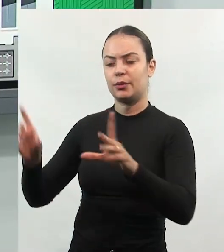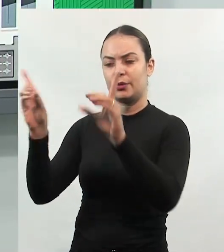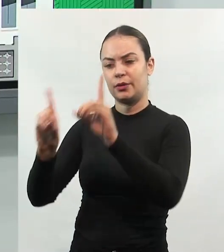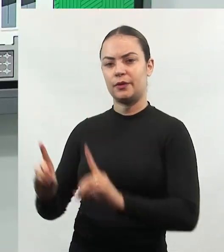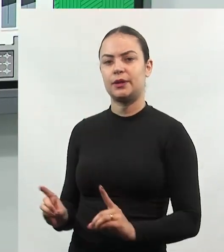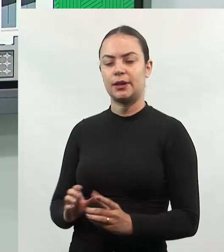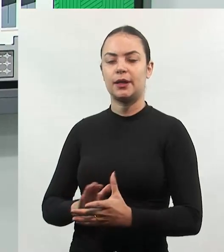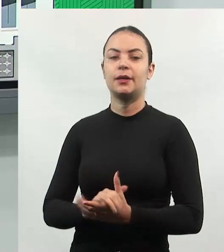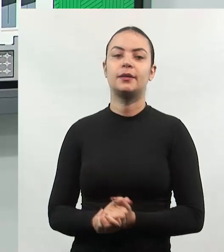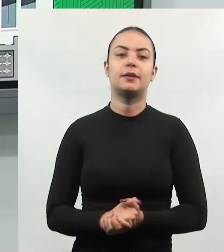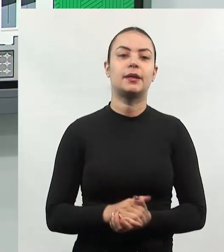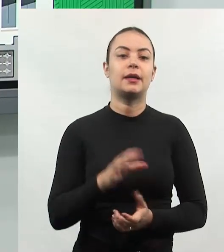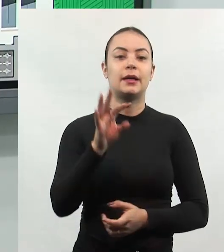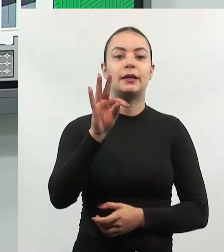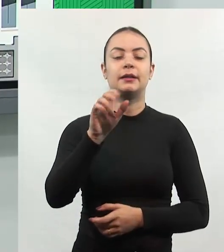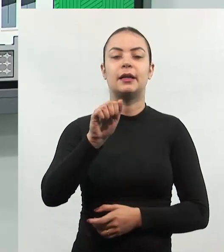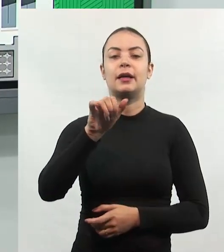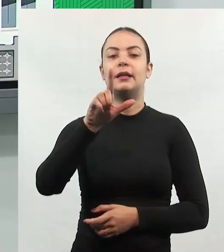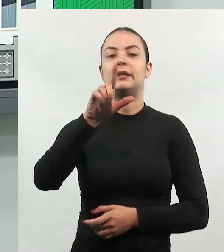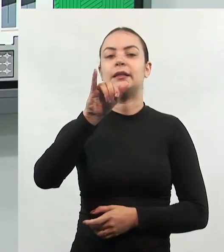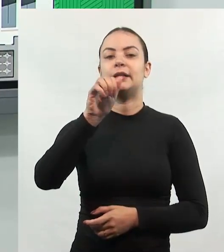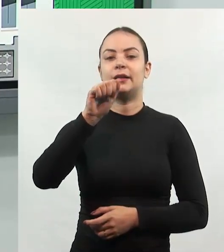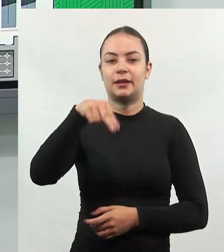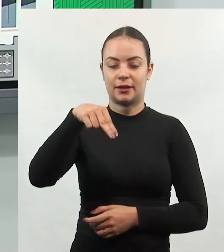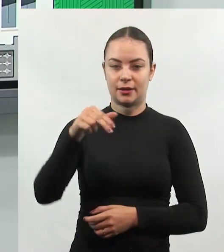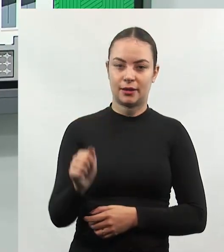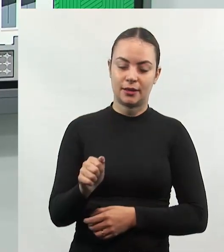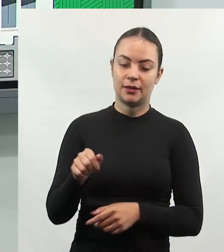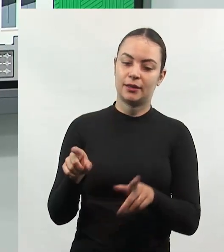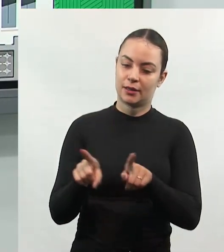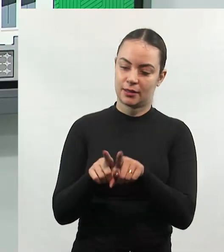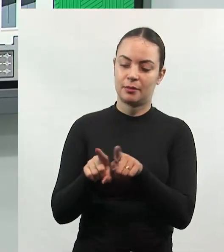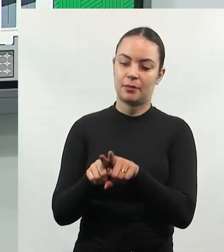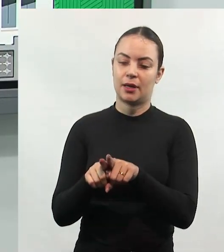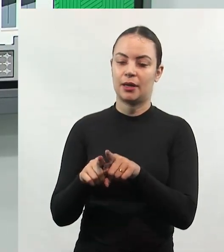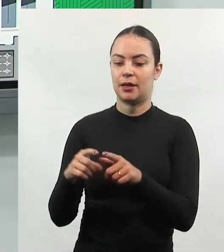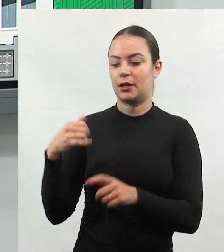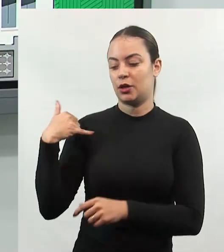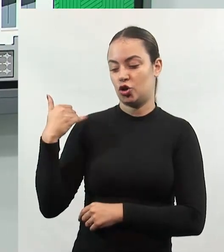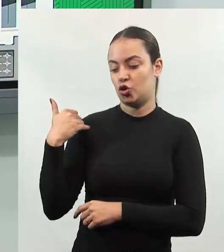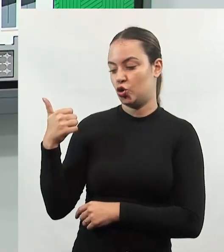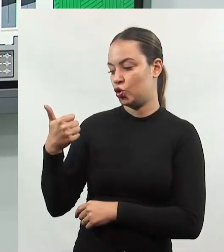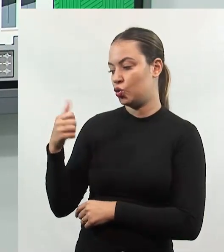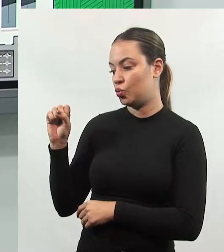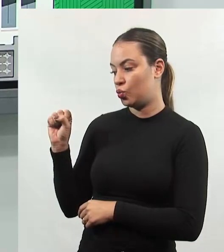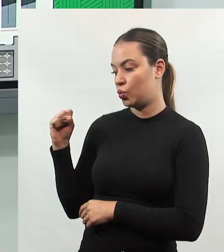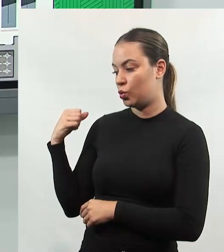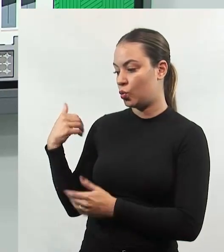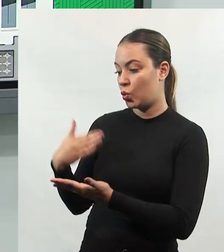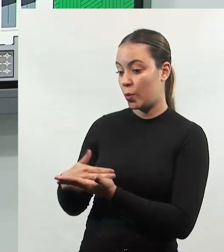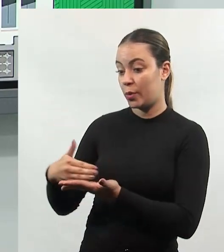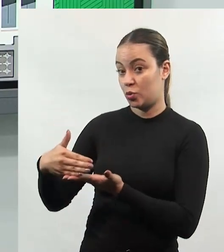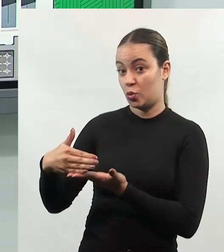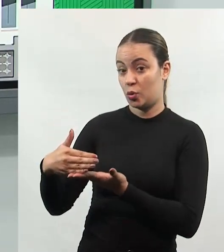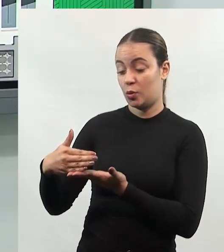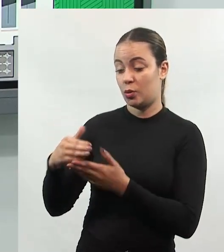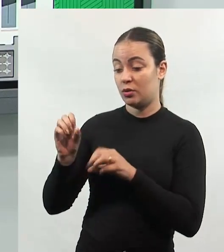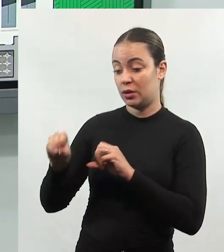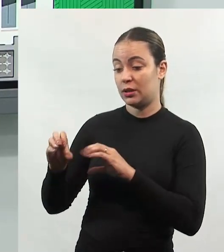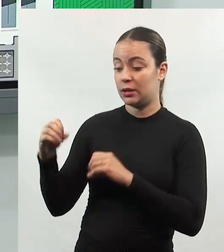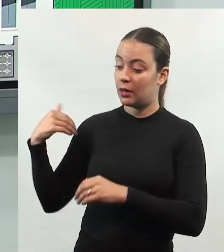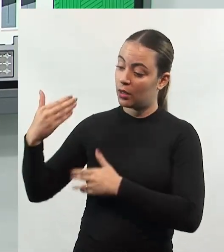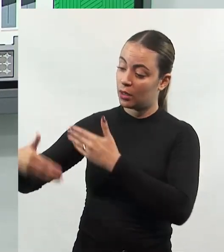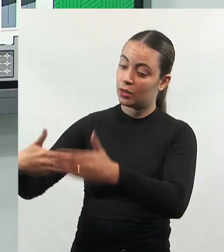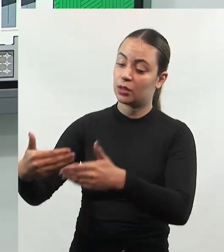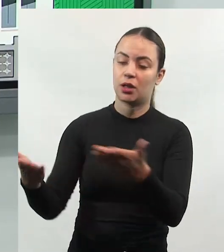teoria e prática alinhadas, são as características fundamentais do magistério. A defensora pública Flávia Albani acabou